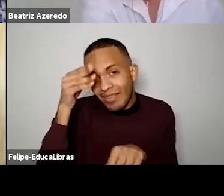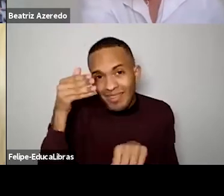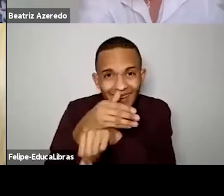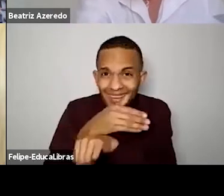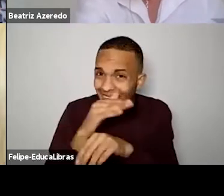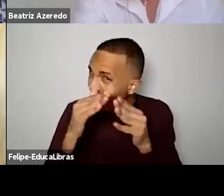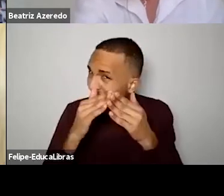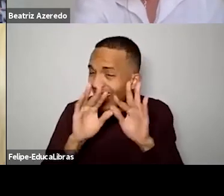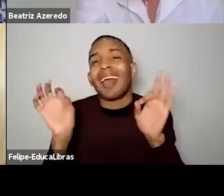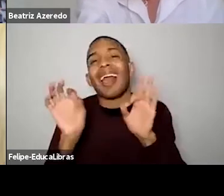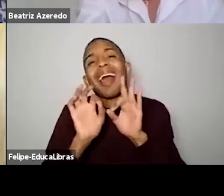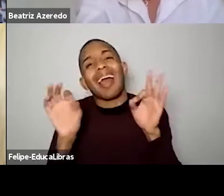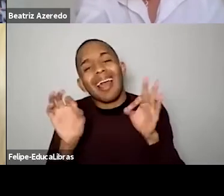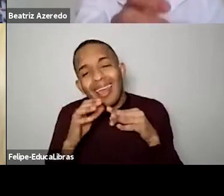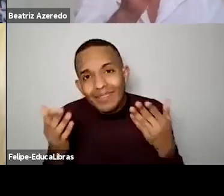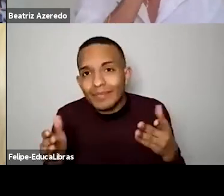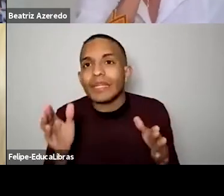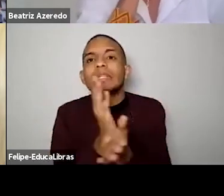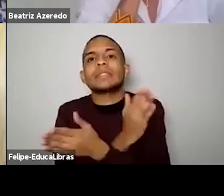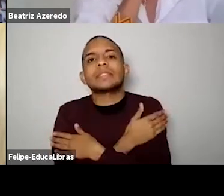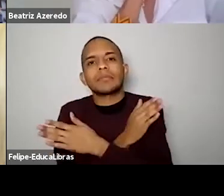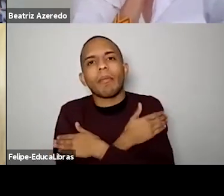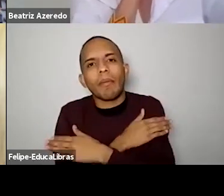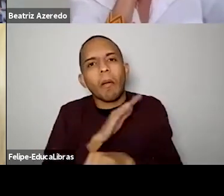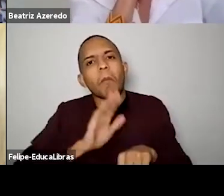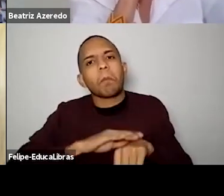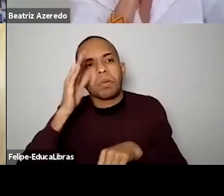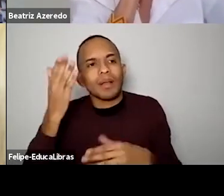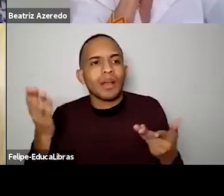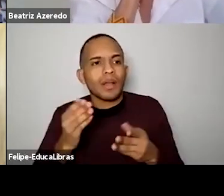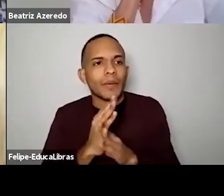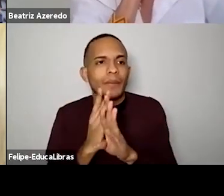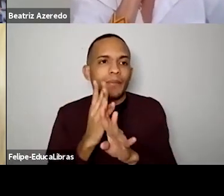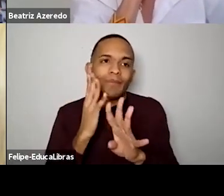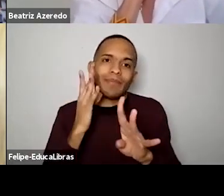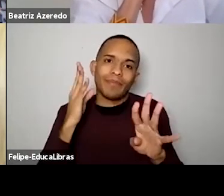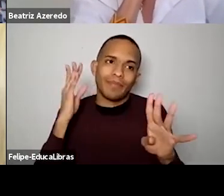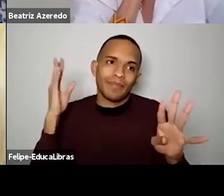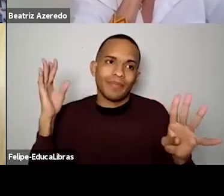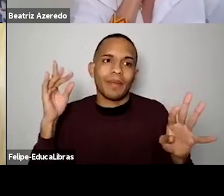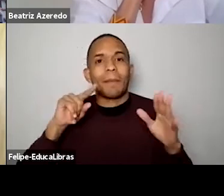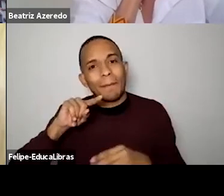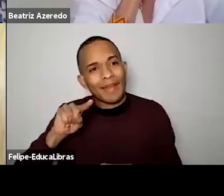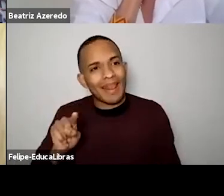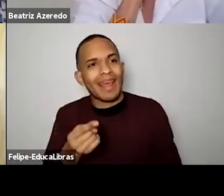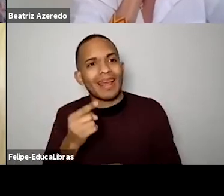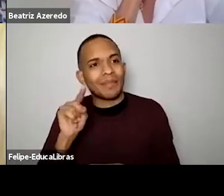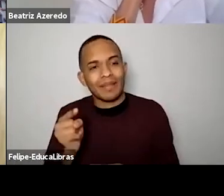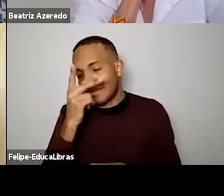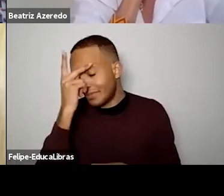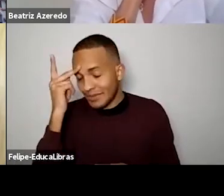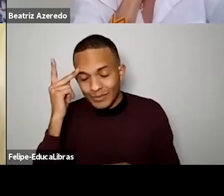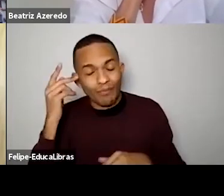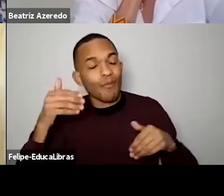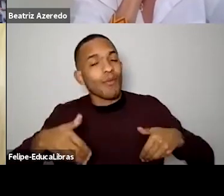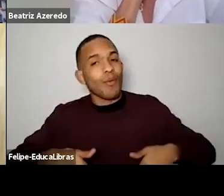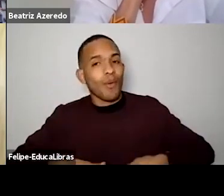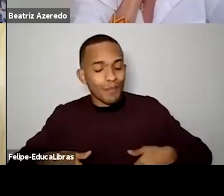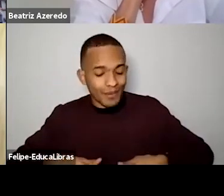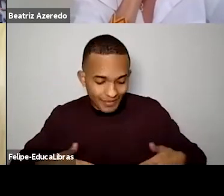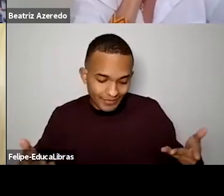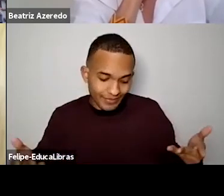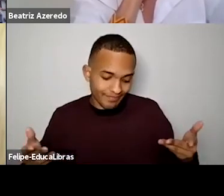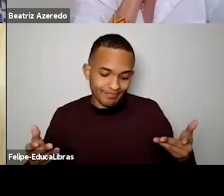favelas, né? O desemprego aumentou, tem uma fila aqui agora, neste momento, de milhares de pessoas pegando marmitas. Isso tudo é